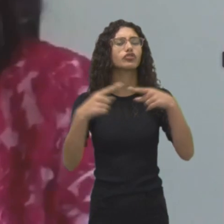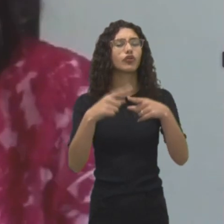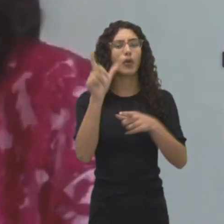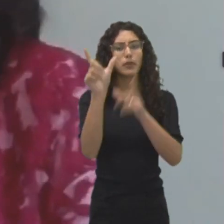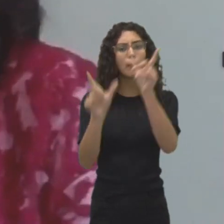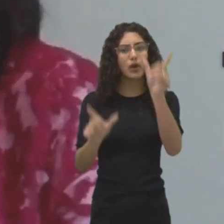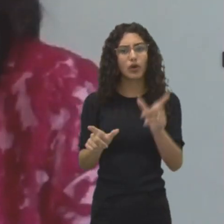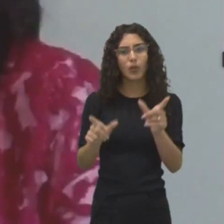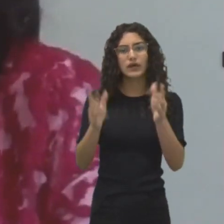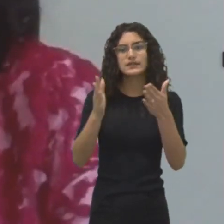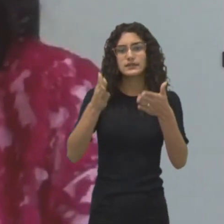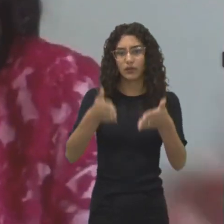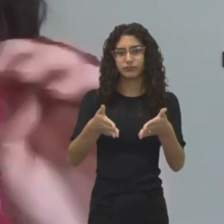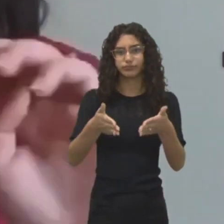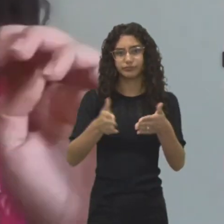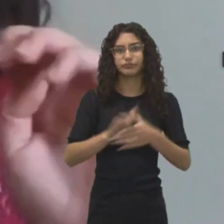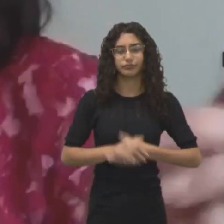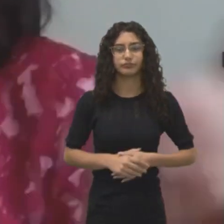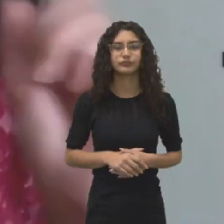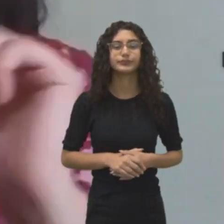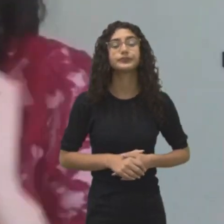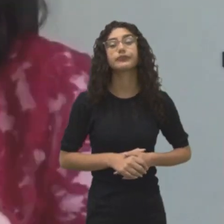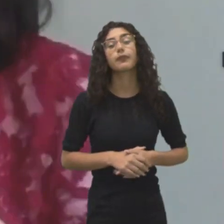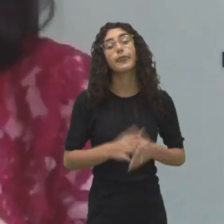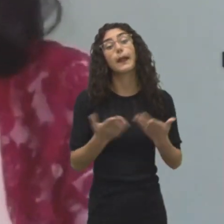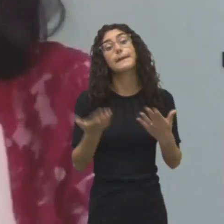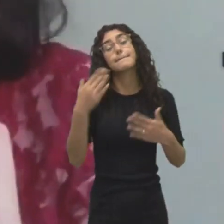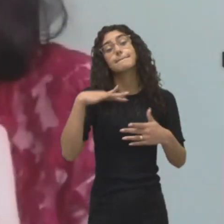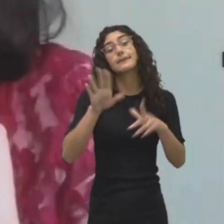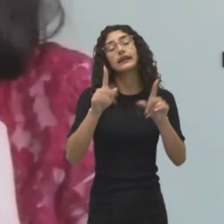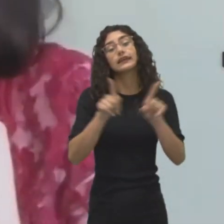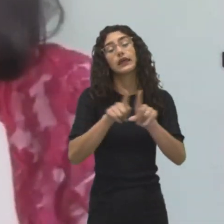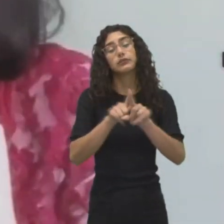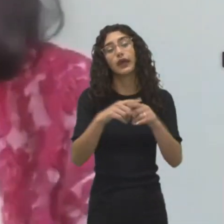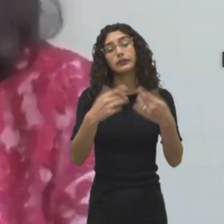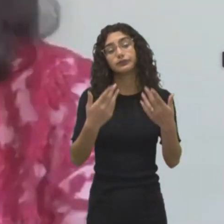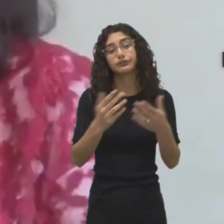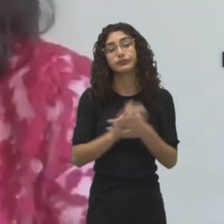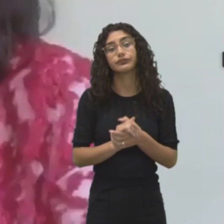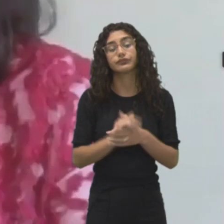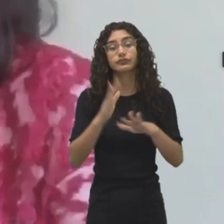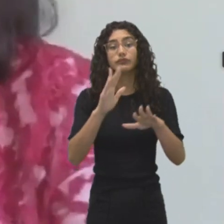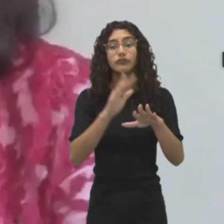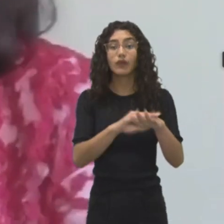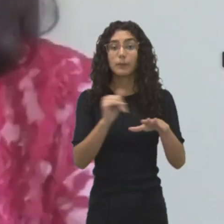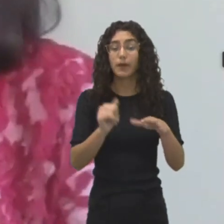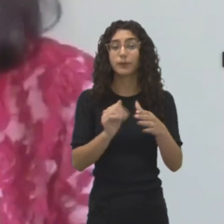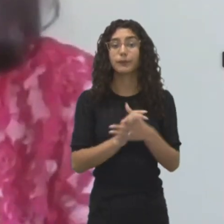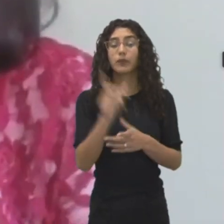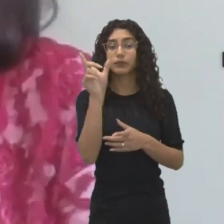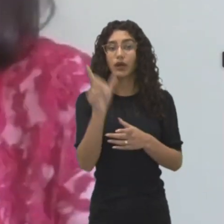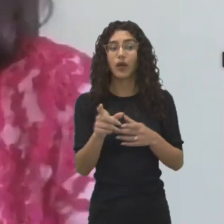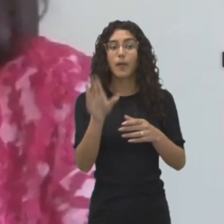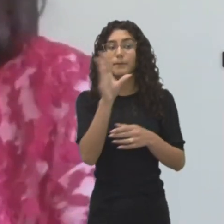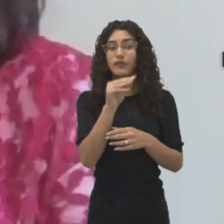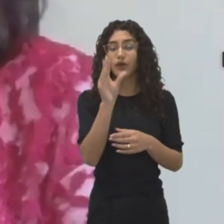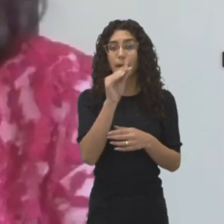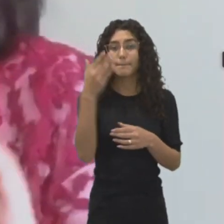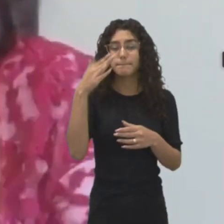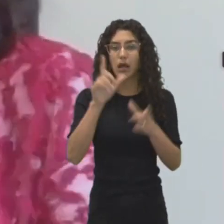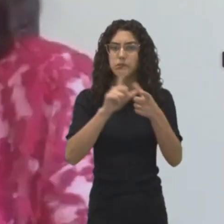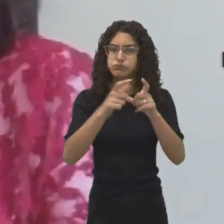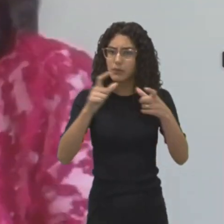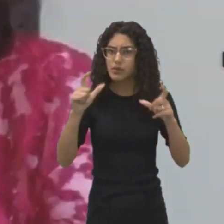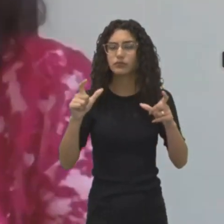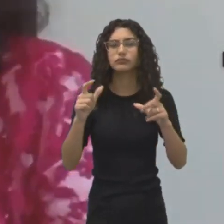público-alvo determinado. Mas assim, vamos agora chamar a especialista para falar mais